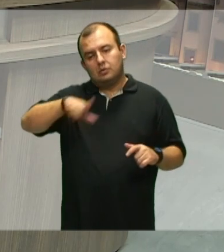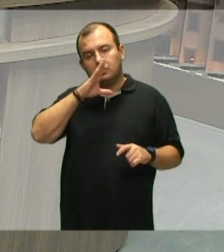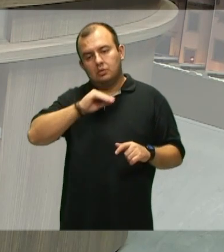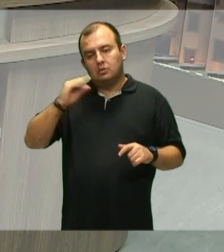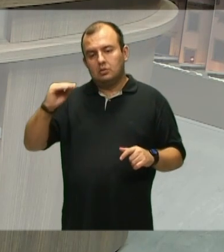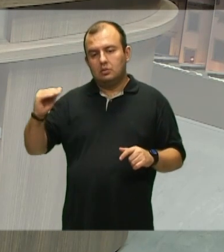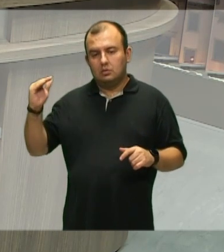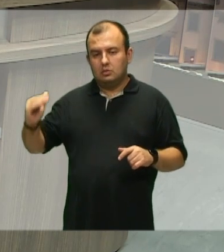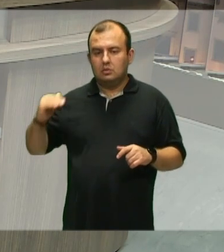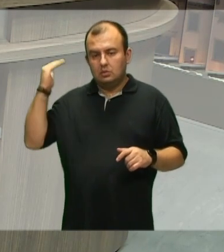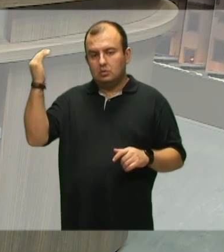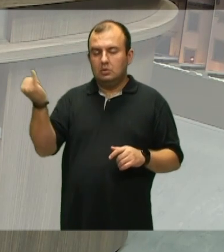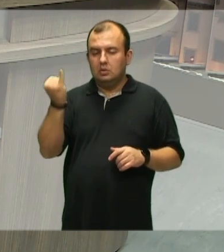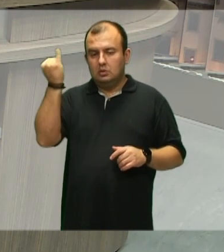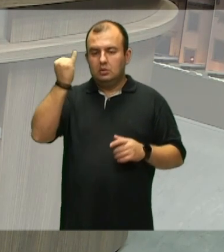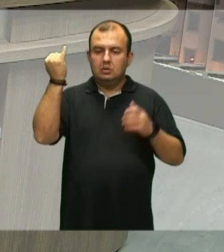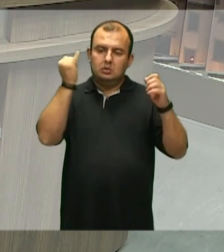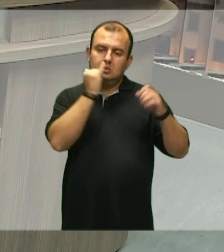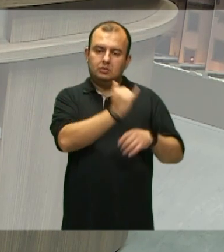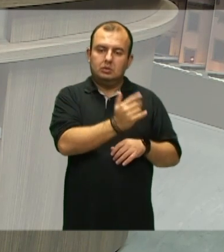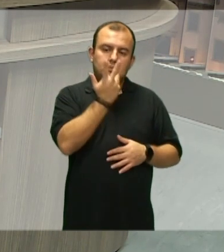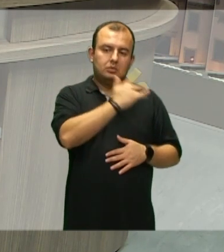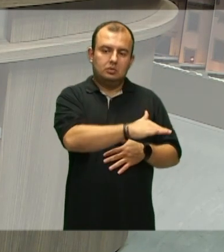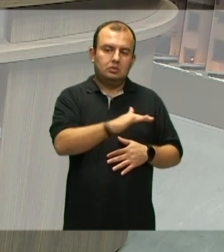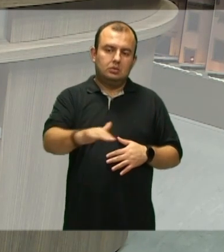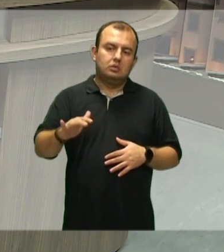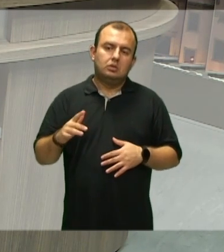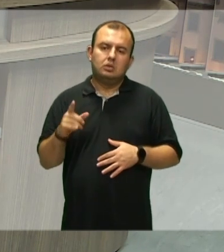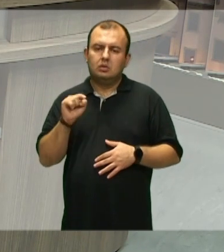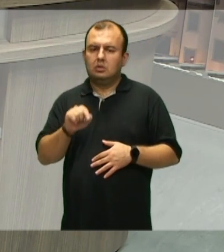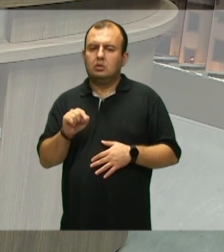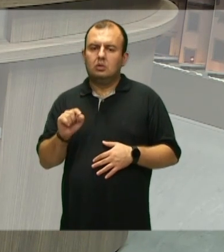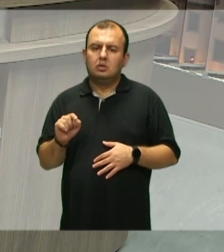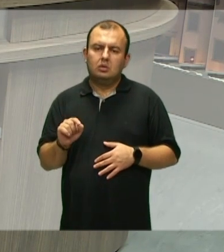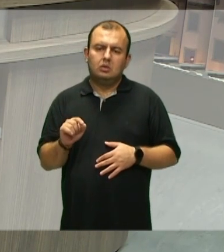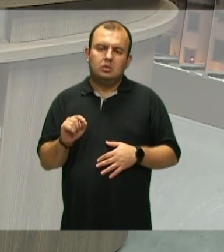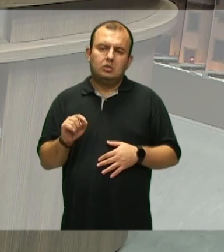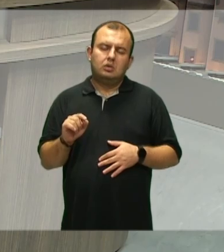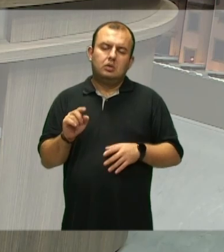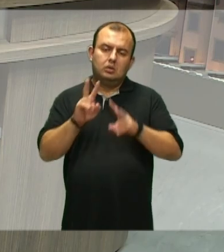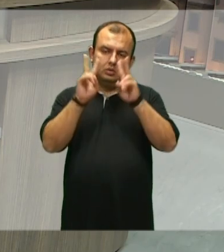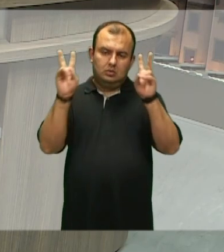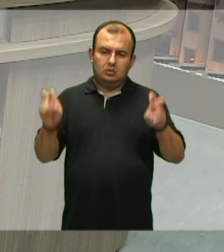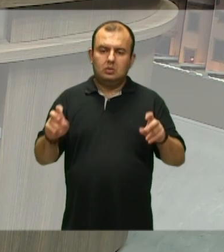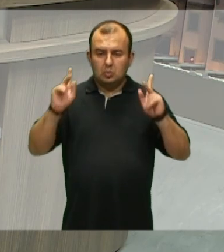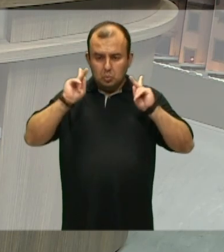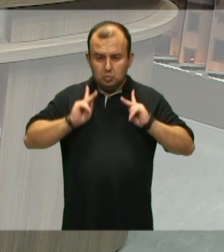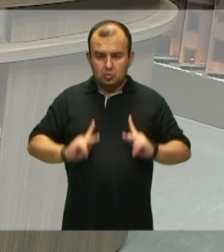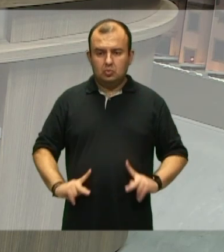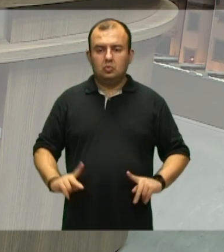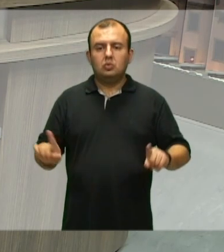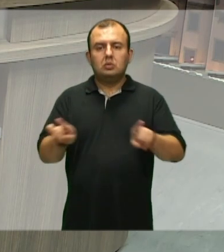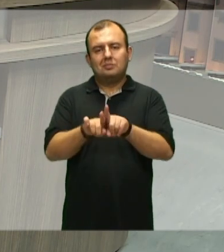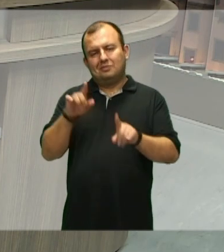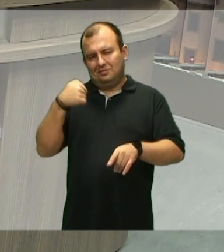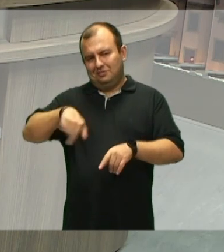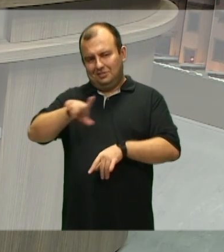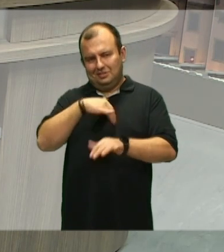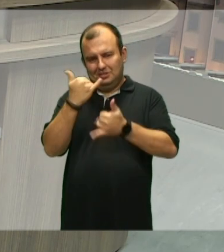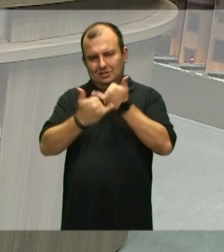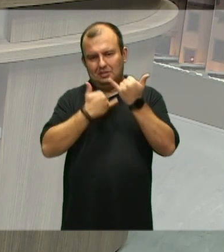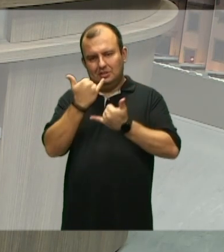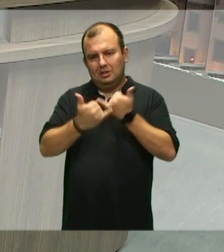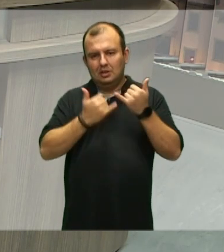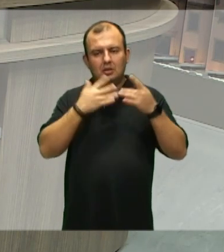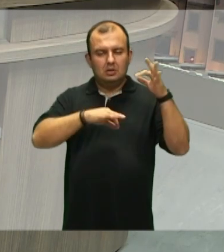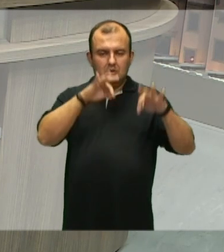adultos temos algo importante para dizer para as crianças. E isso está desde o tema até na postura, a gente brinca, né, assim, o mau